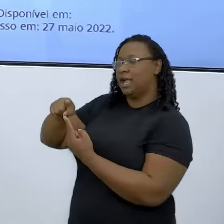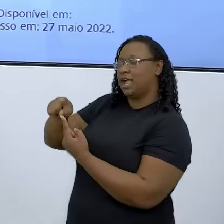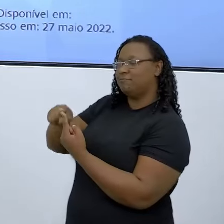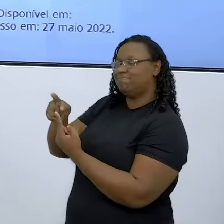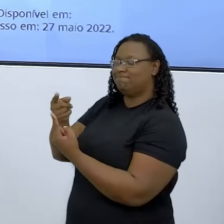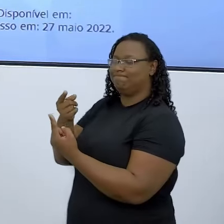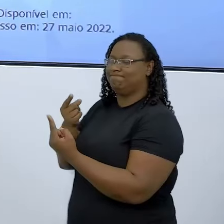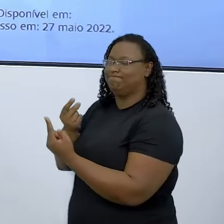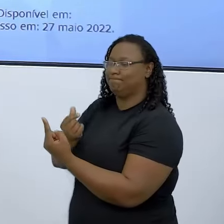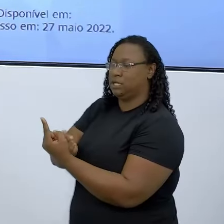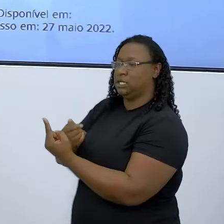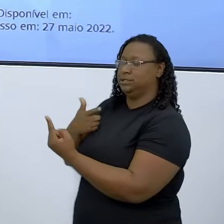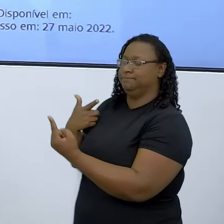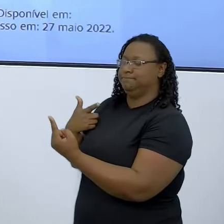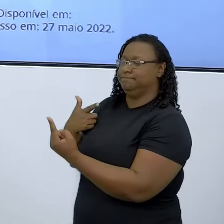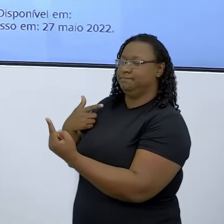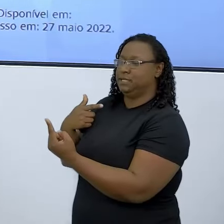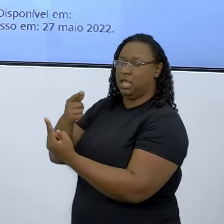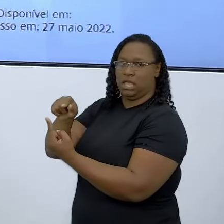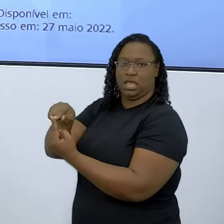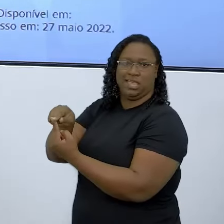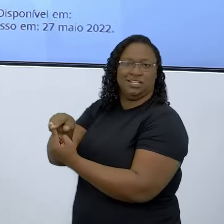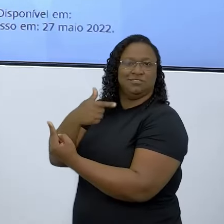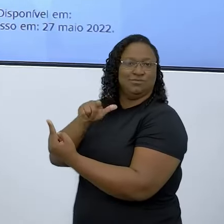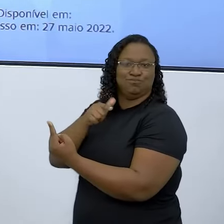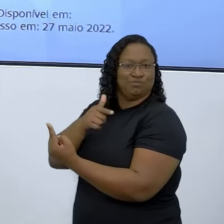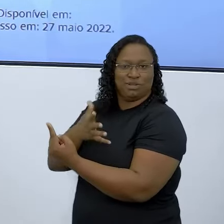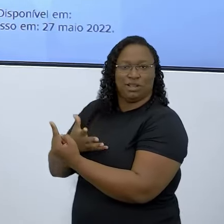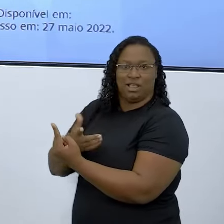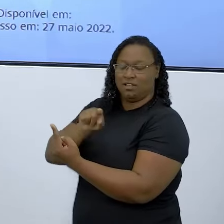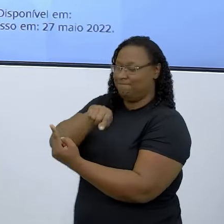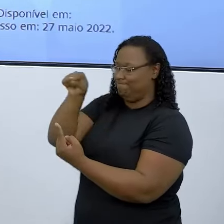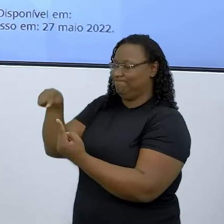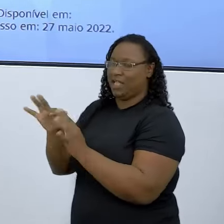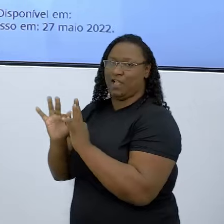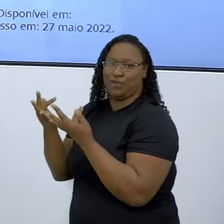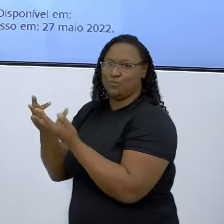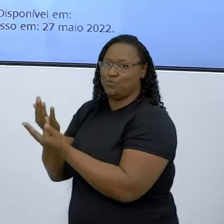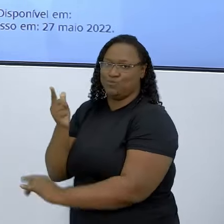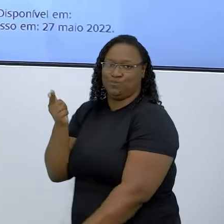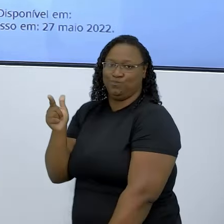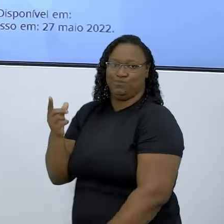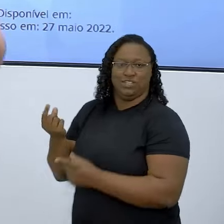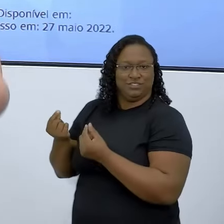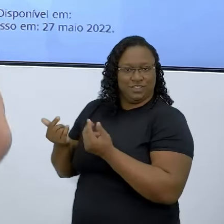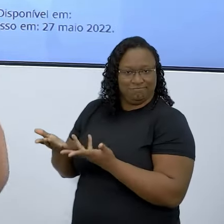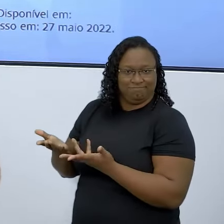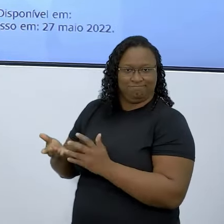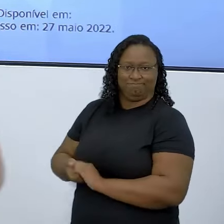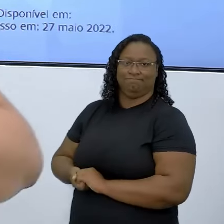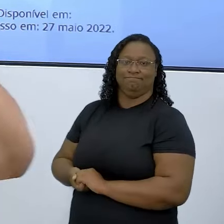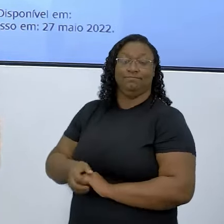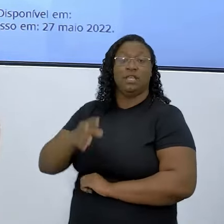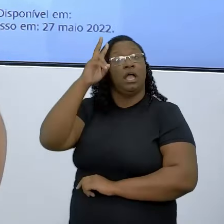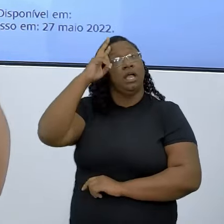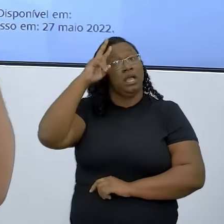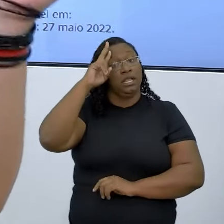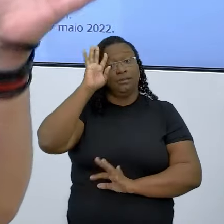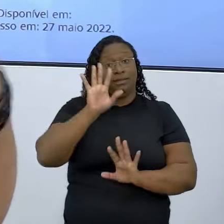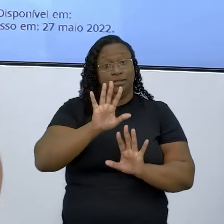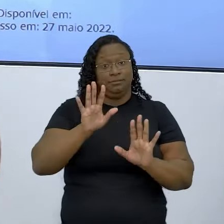se ele não trabalhar e ele não trouxer dinheiro, a família dele não tem recursos. Então, eu lembrei de um aluno meu, não vou